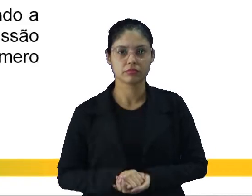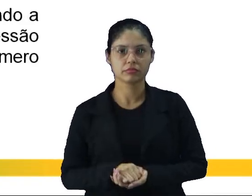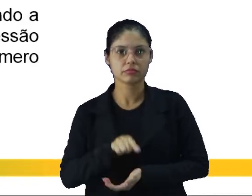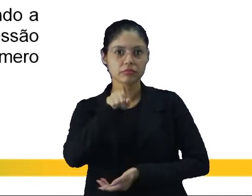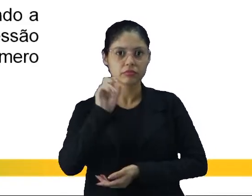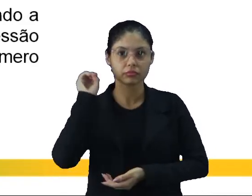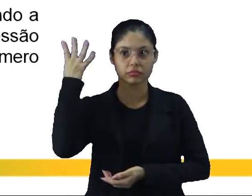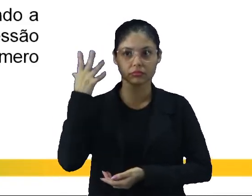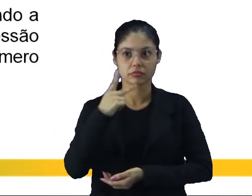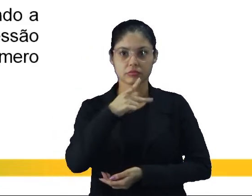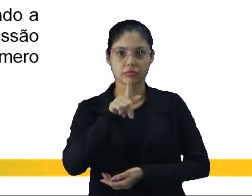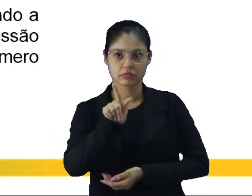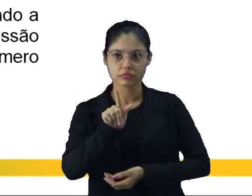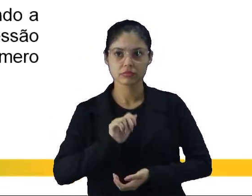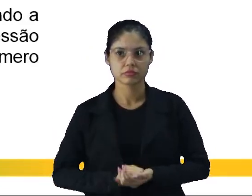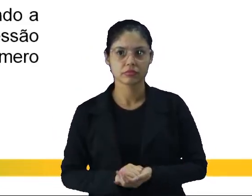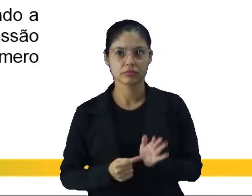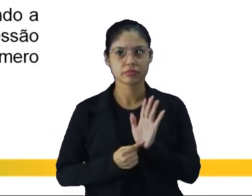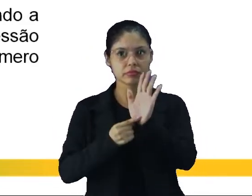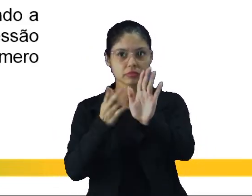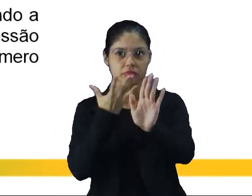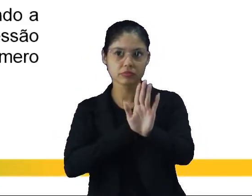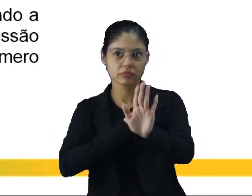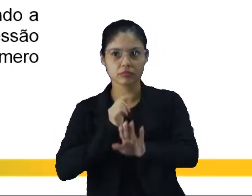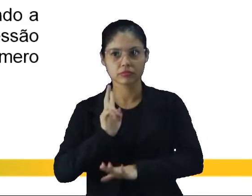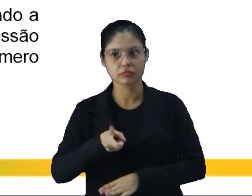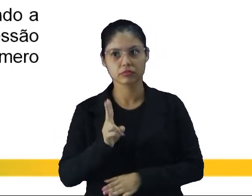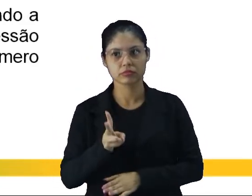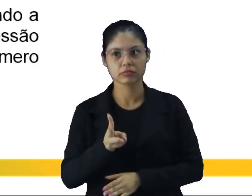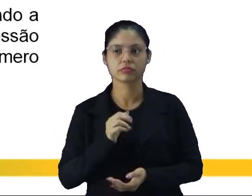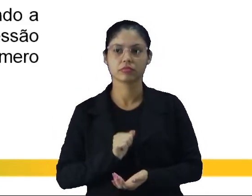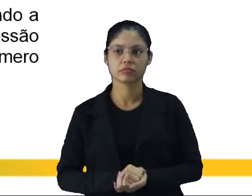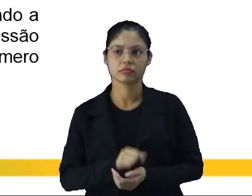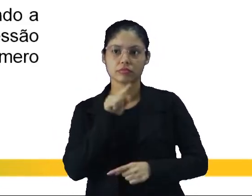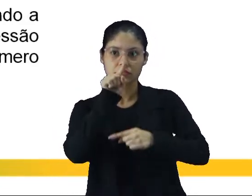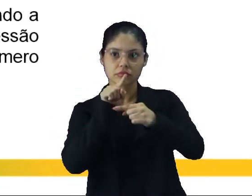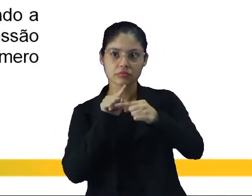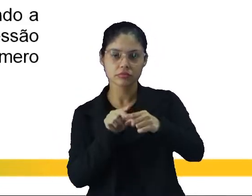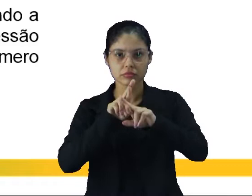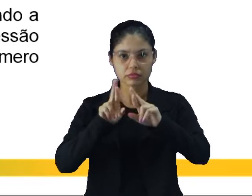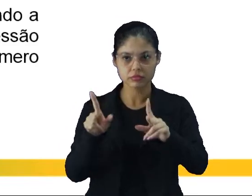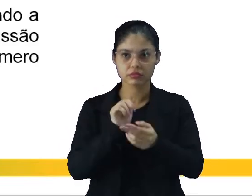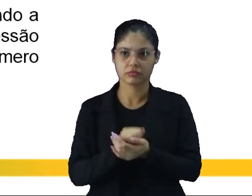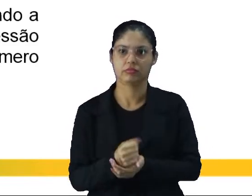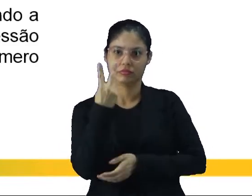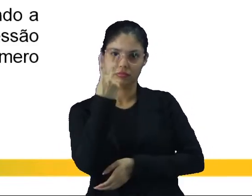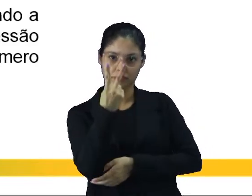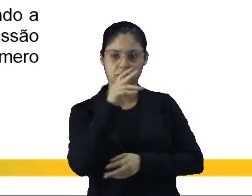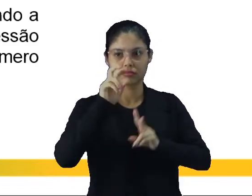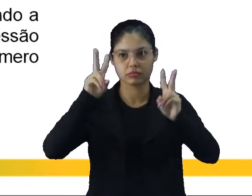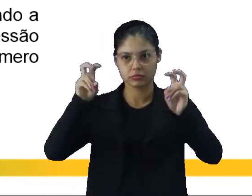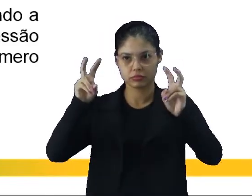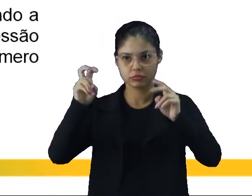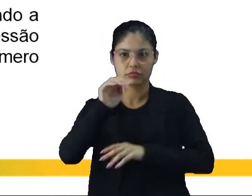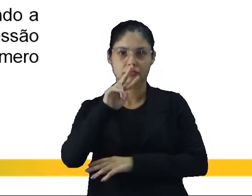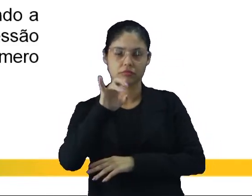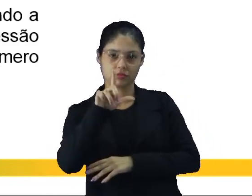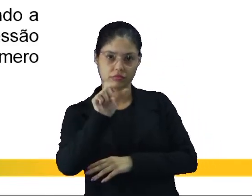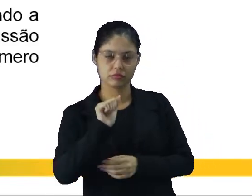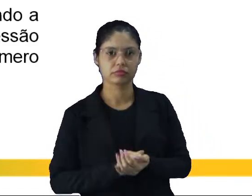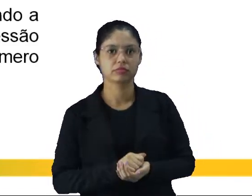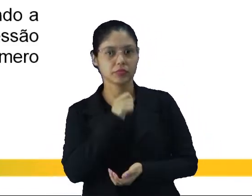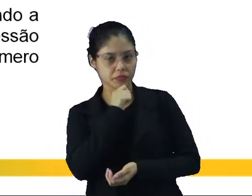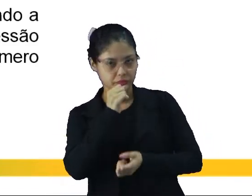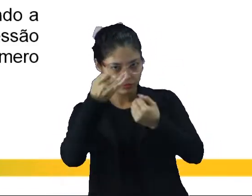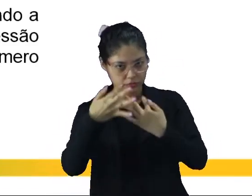No caso da PG, ela apresenta números com o mesmo quociente, quer dizer, a divisão, na divisão de dois termos consecutivos. Eu